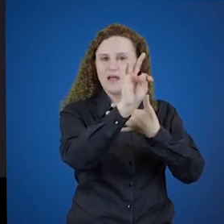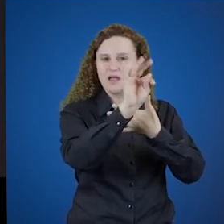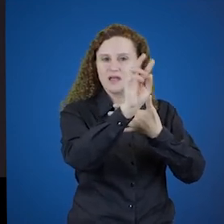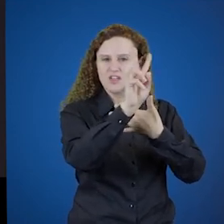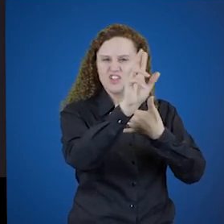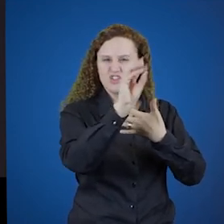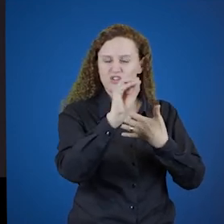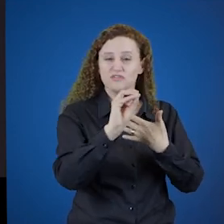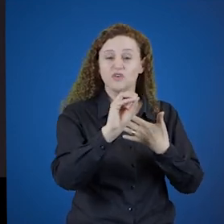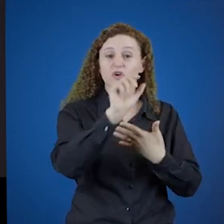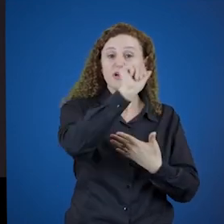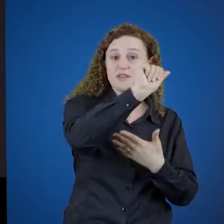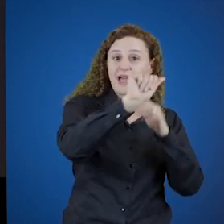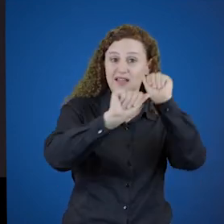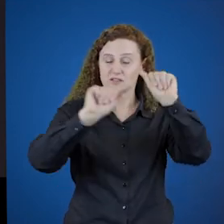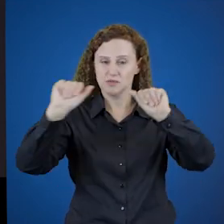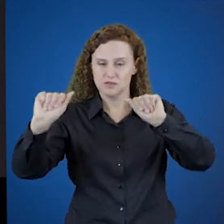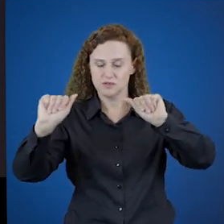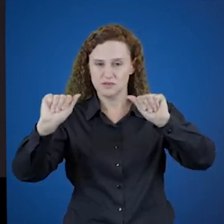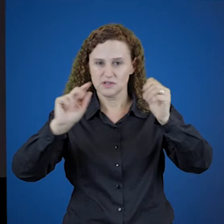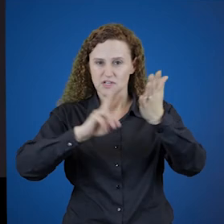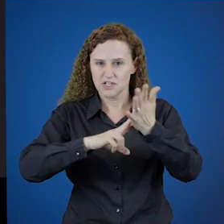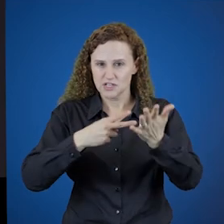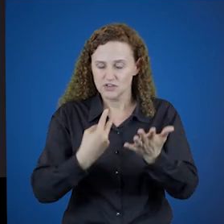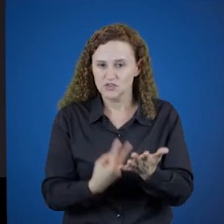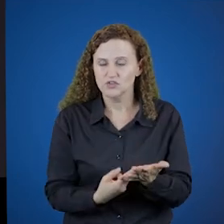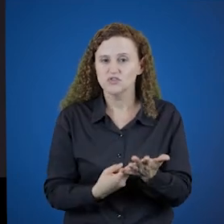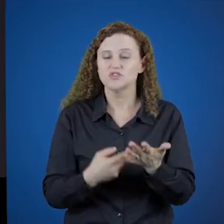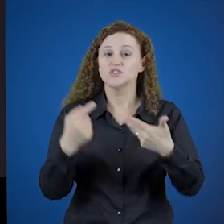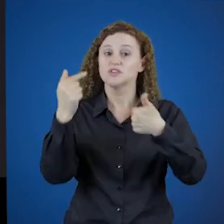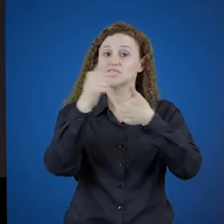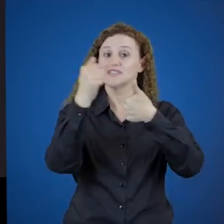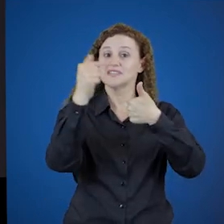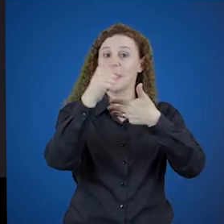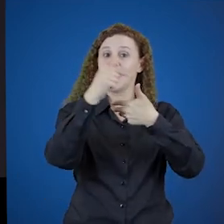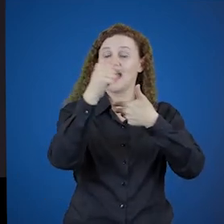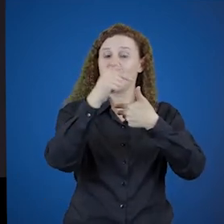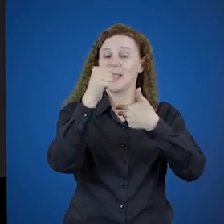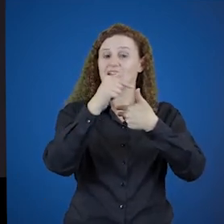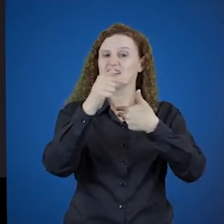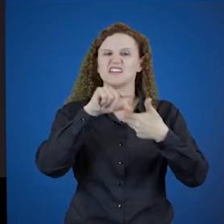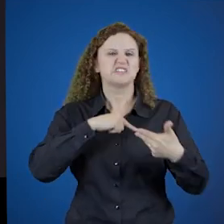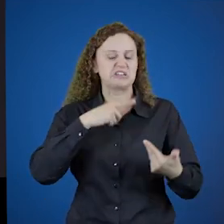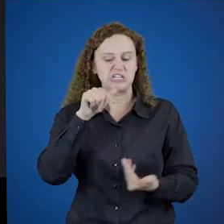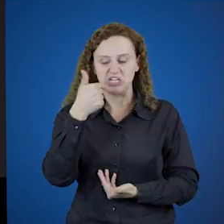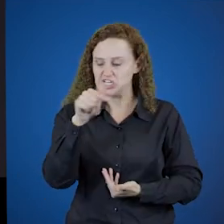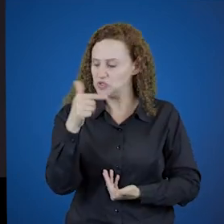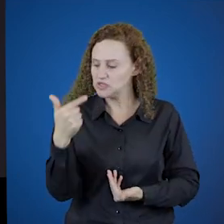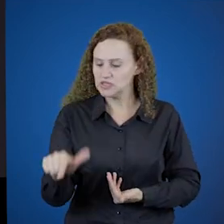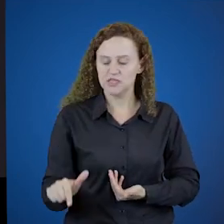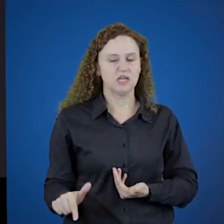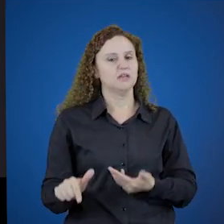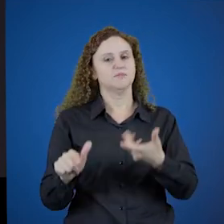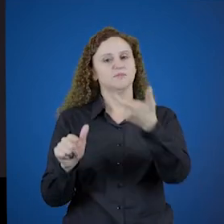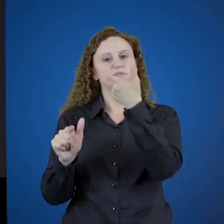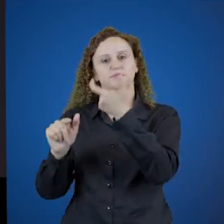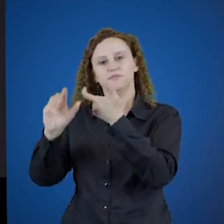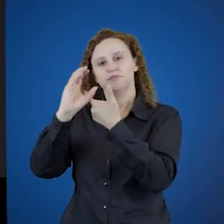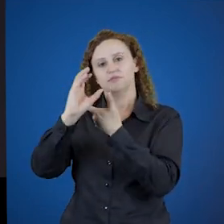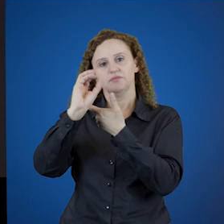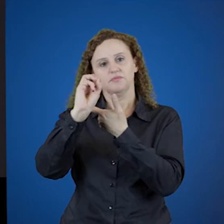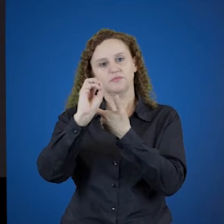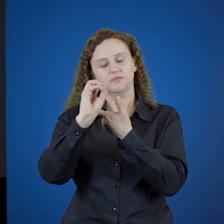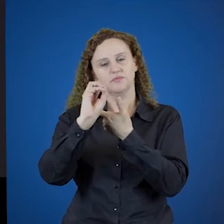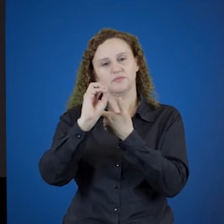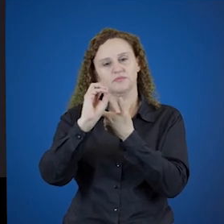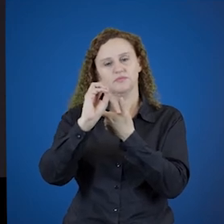adjunto adverbial de instrumento ou de meio traduz em com caso ablativo sem a preposição